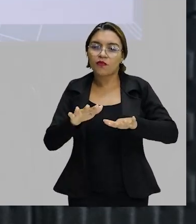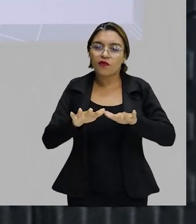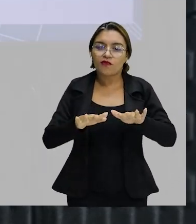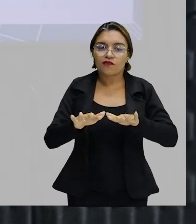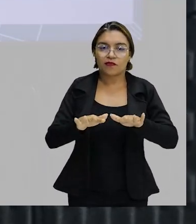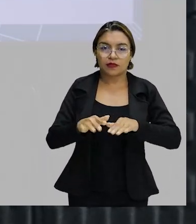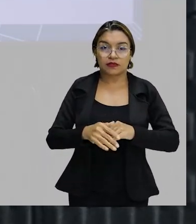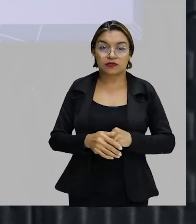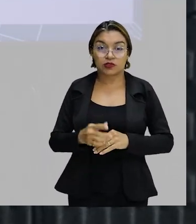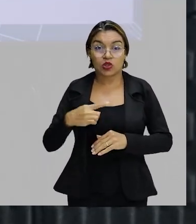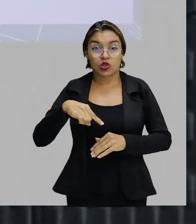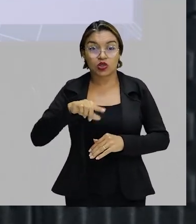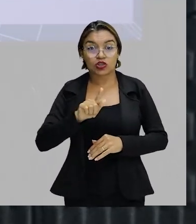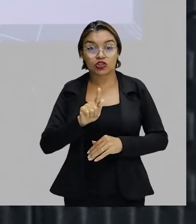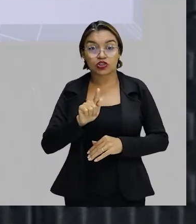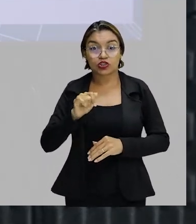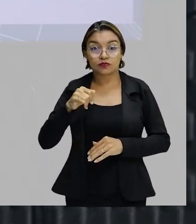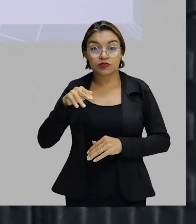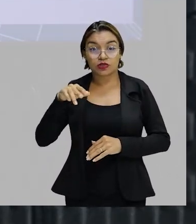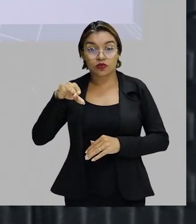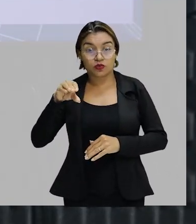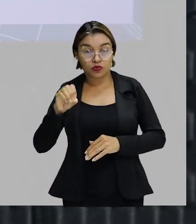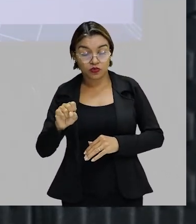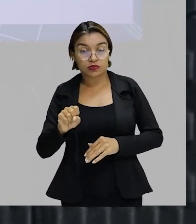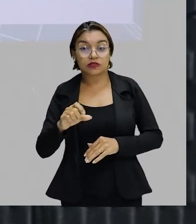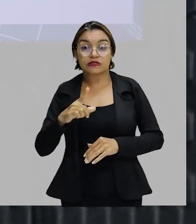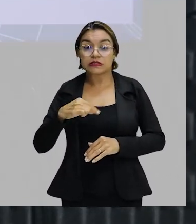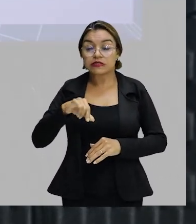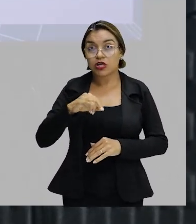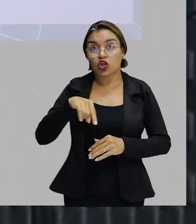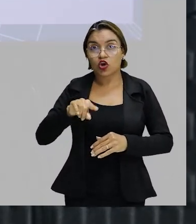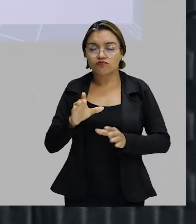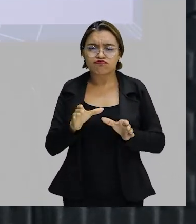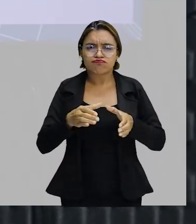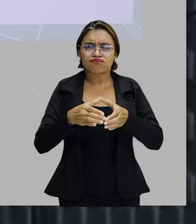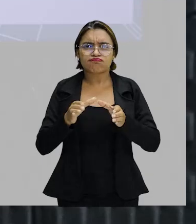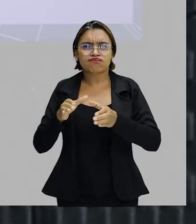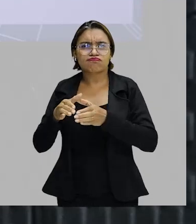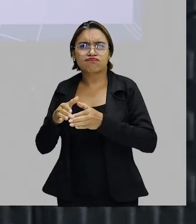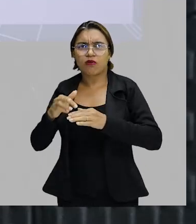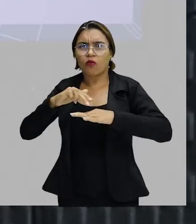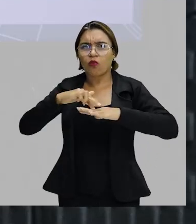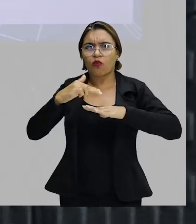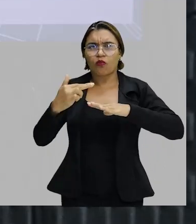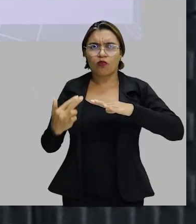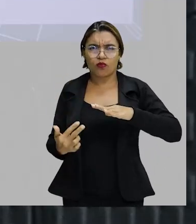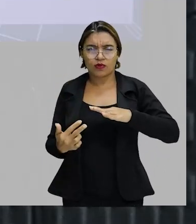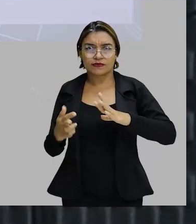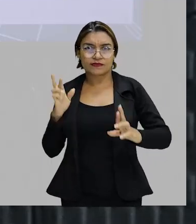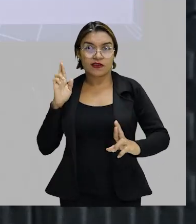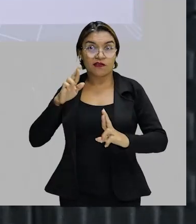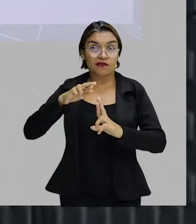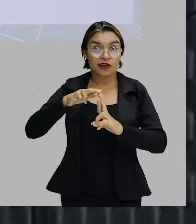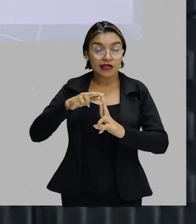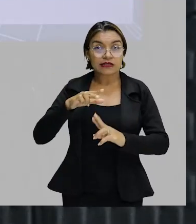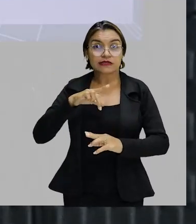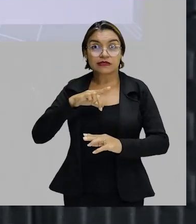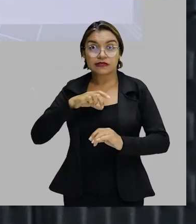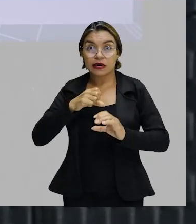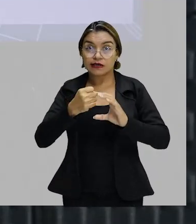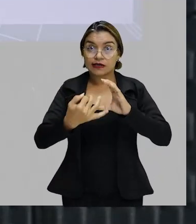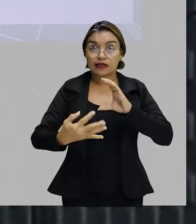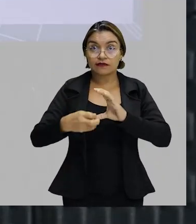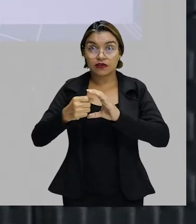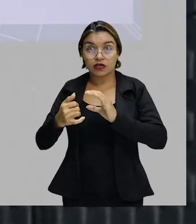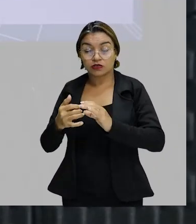nós formos classificar os esportes os saldos ornamentais naquela referência que a bncc dá pra gente da classificação dos